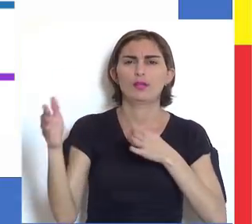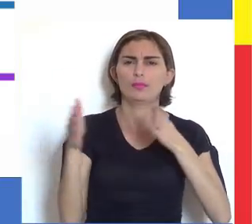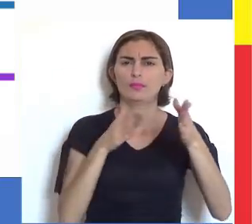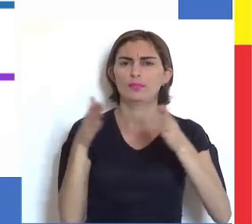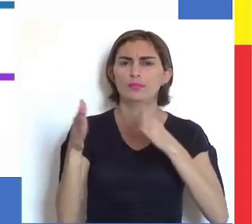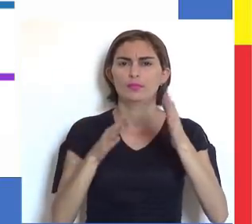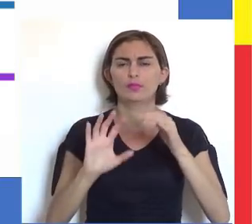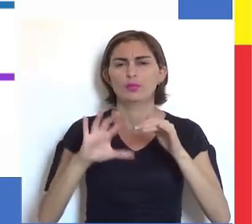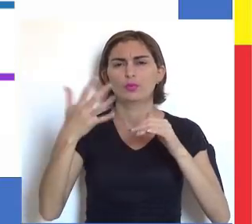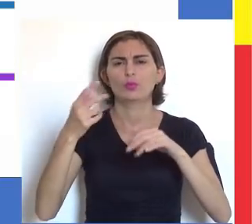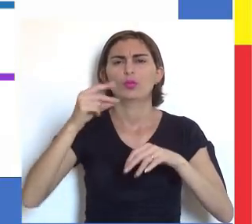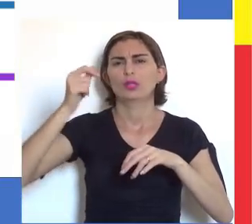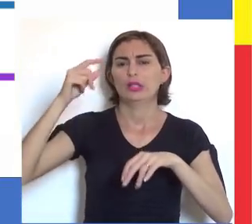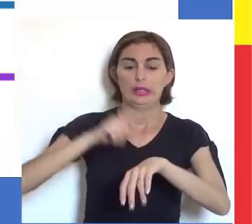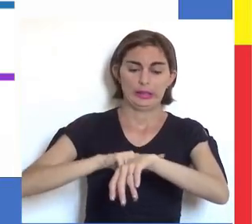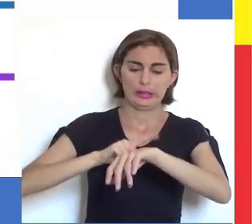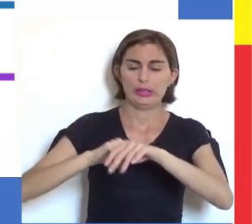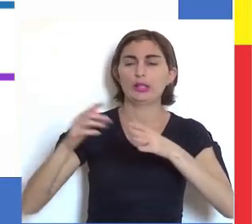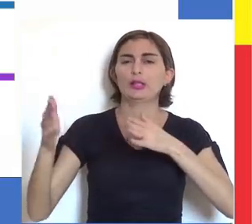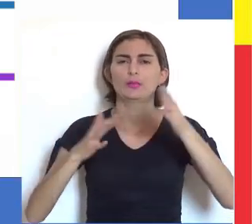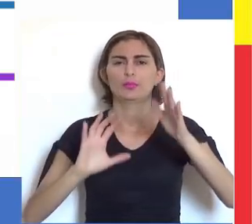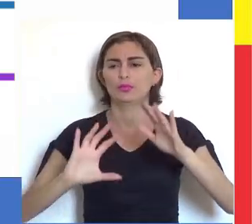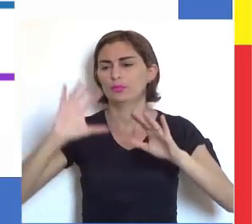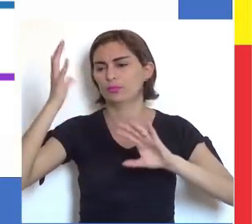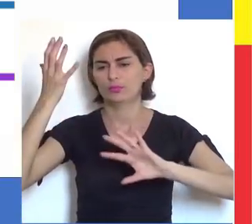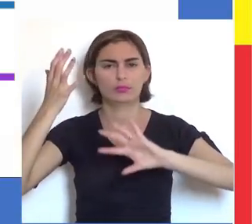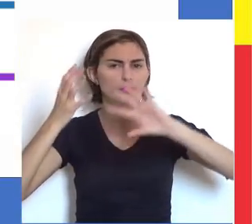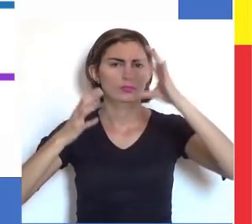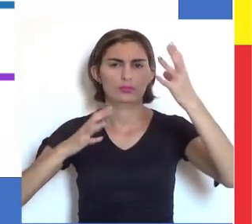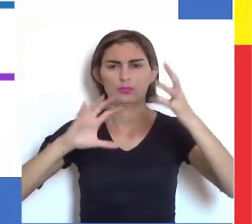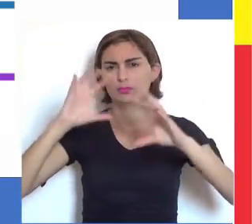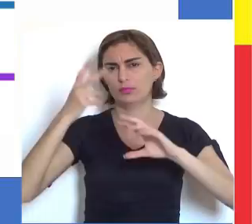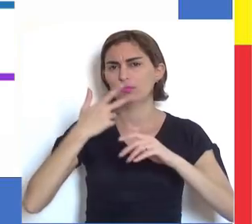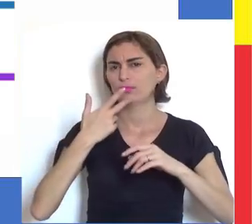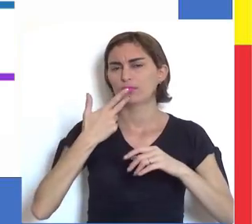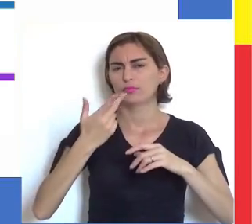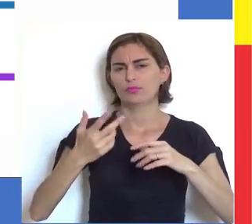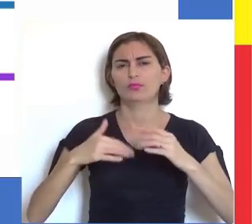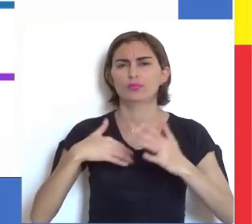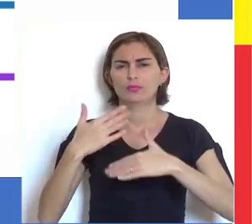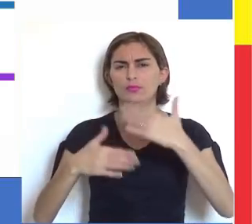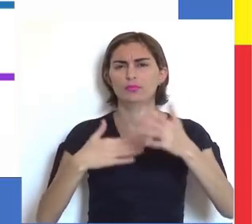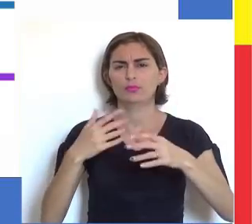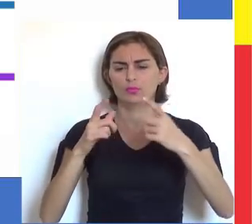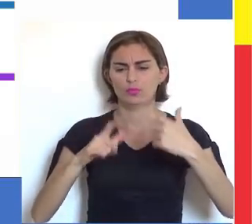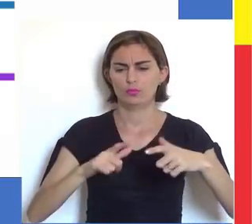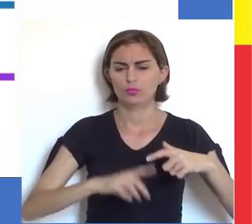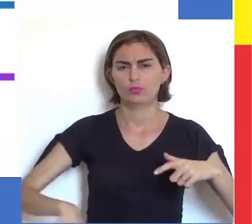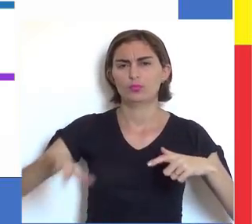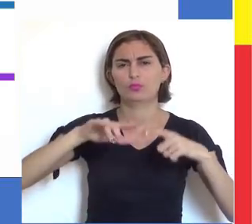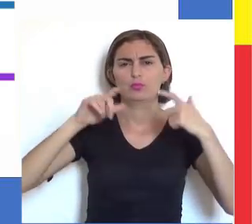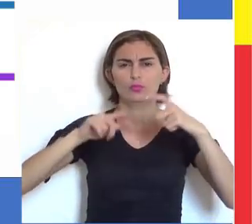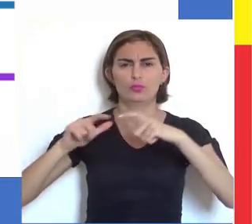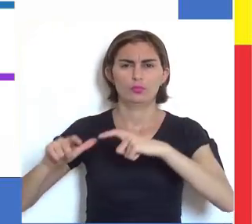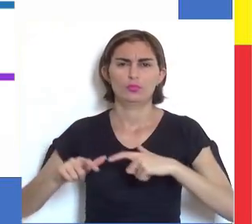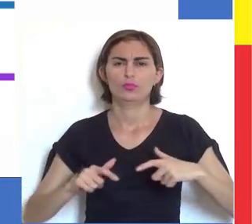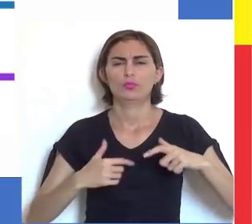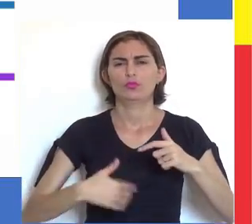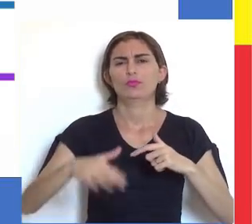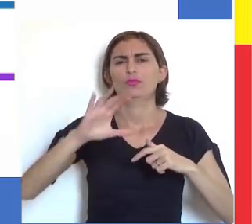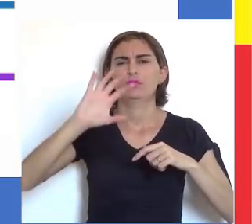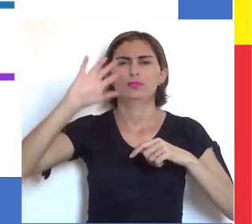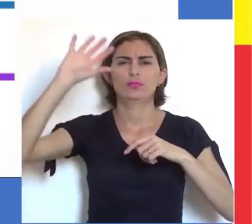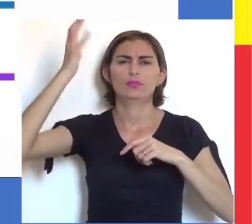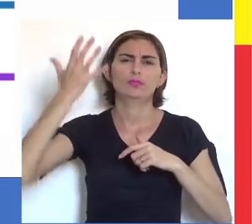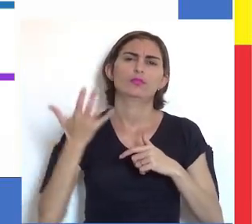tempo, quando que ocorreu? É a época que ocorreram os fatos que a gente falou lá no enredo. E o espaço é o local onde